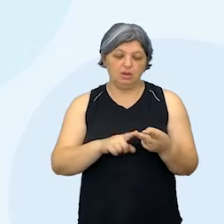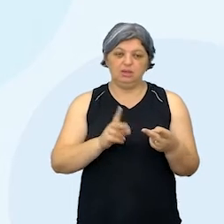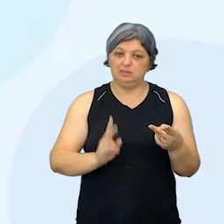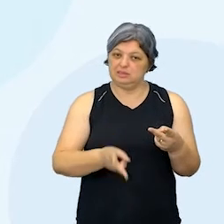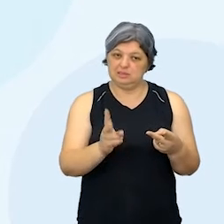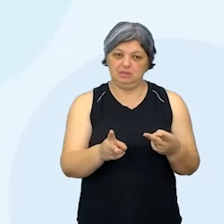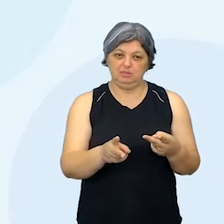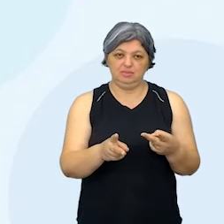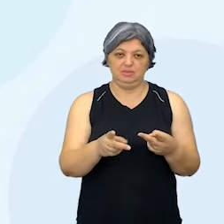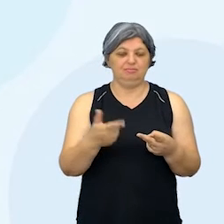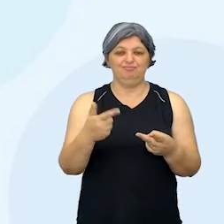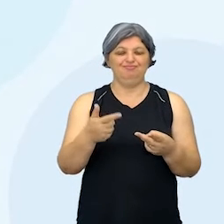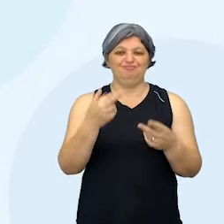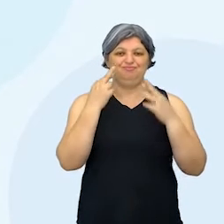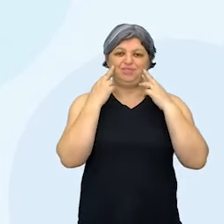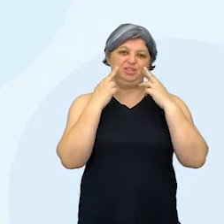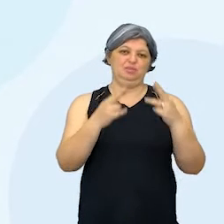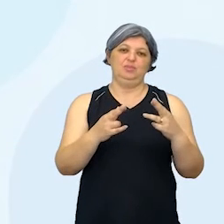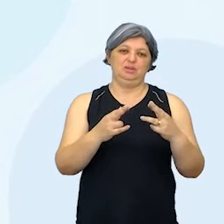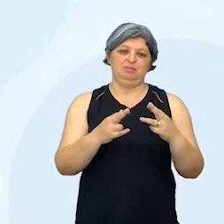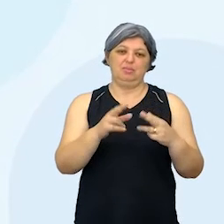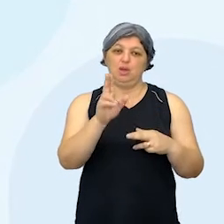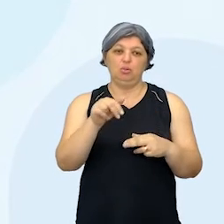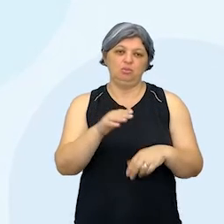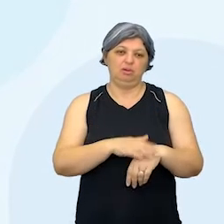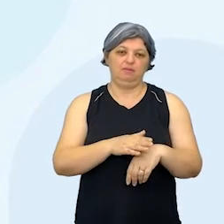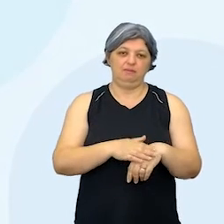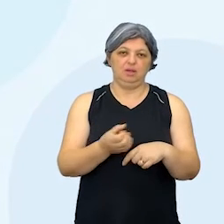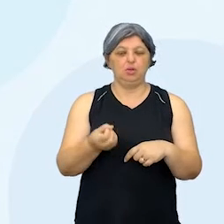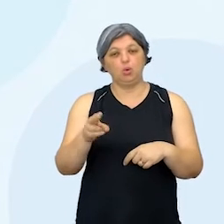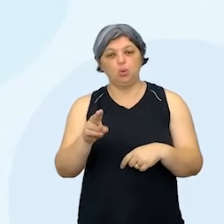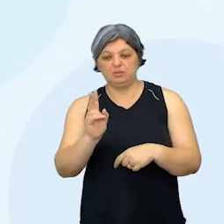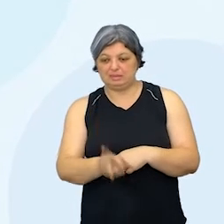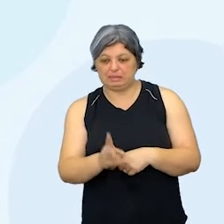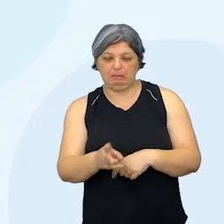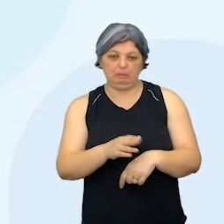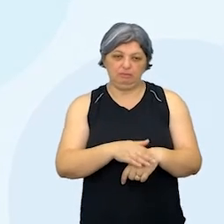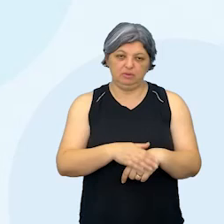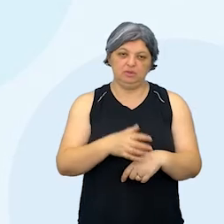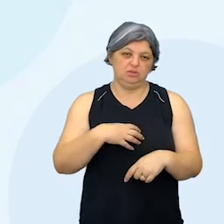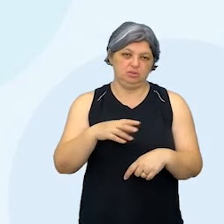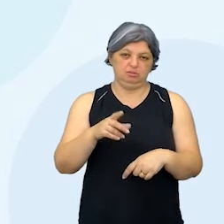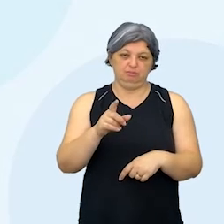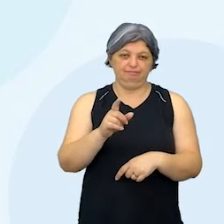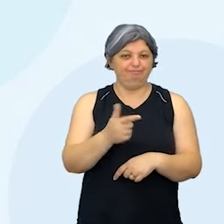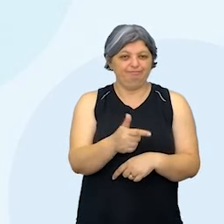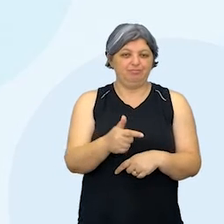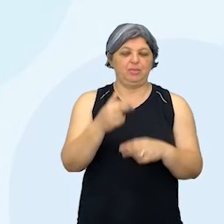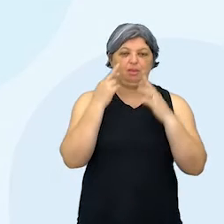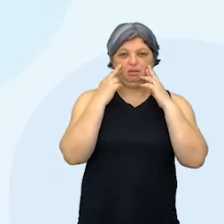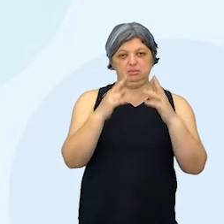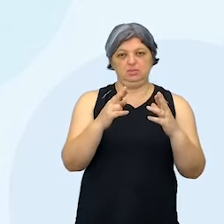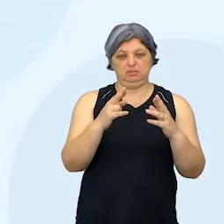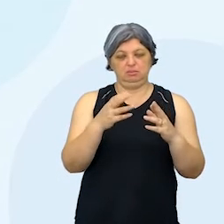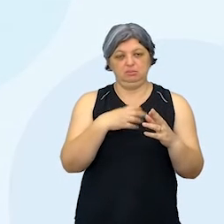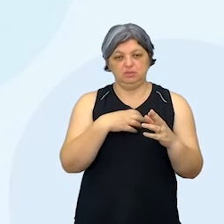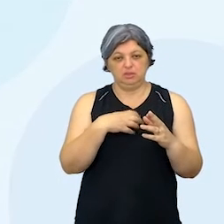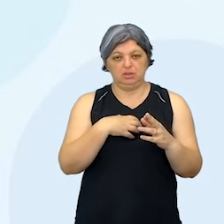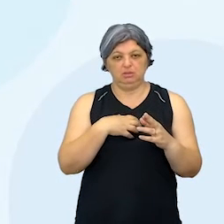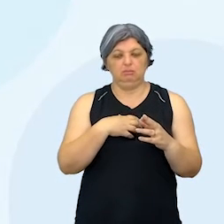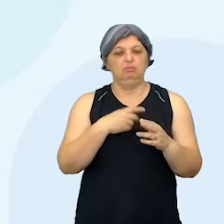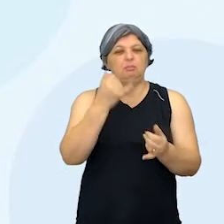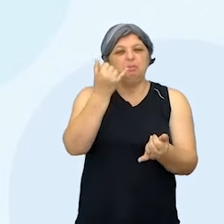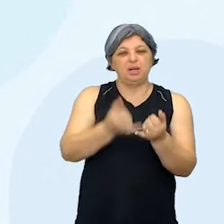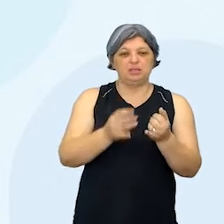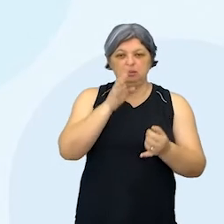são respeitosas. Você nunca faz isso, ou você sempre faz aquilo. Não são respeitosas, são palavras que têm um tom de